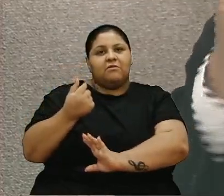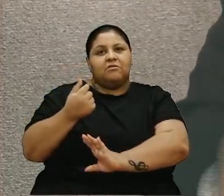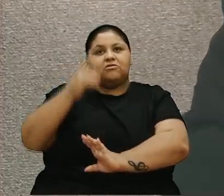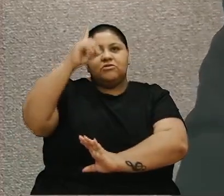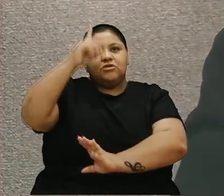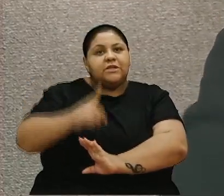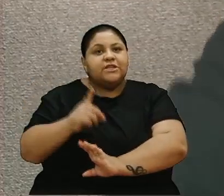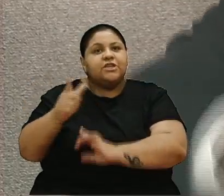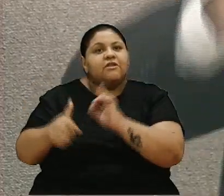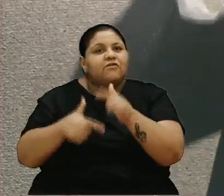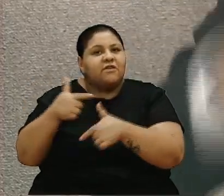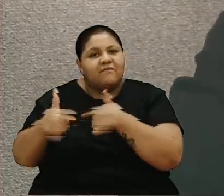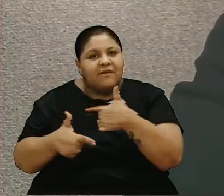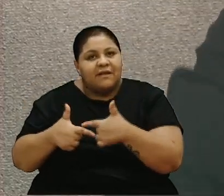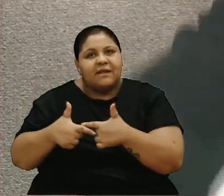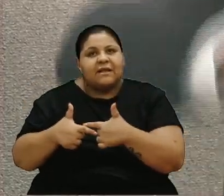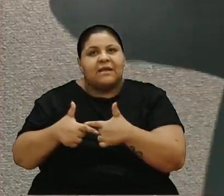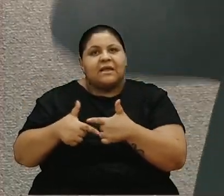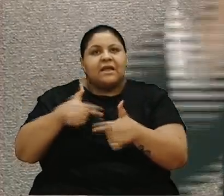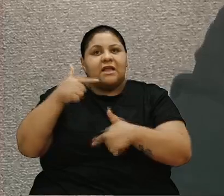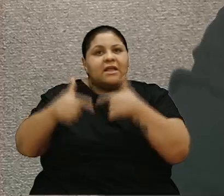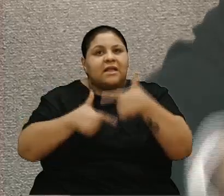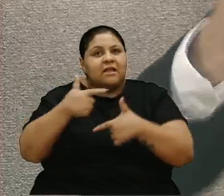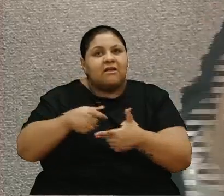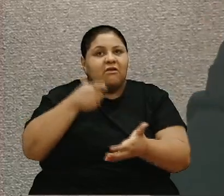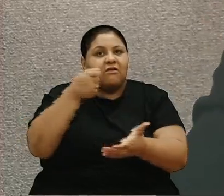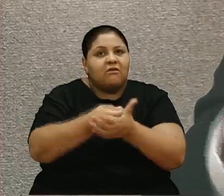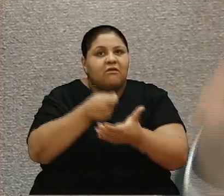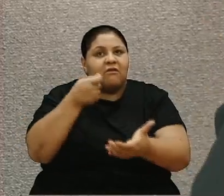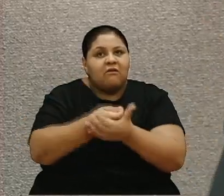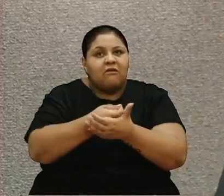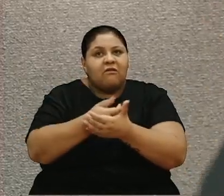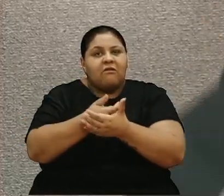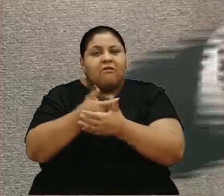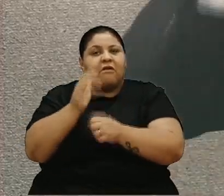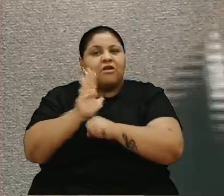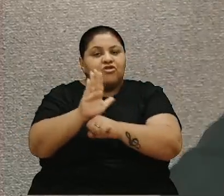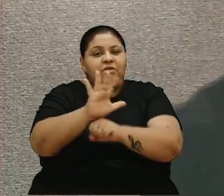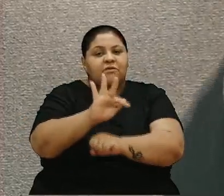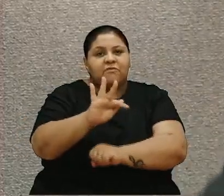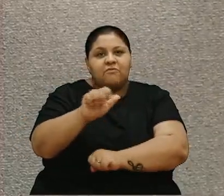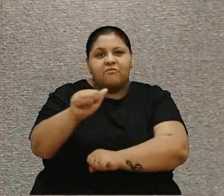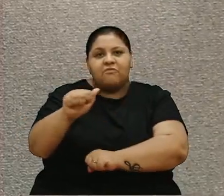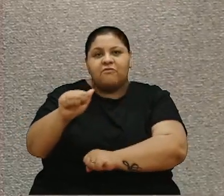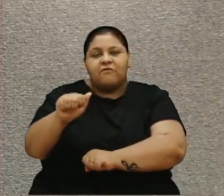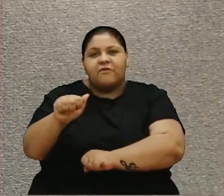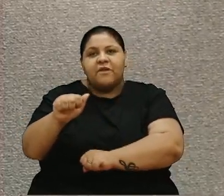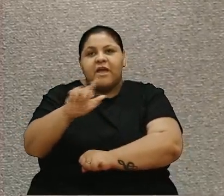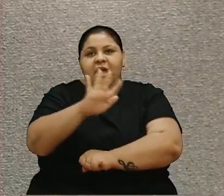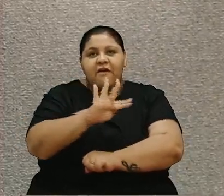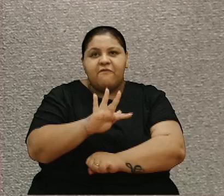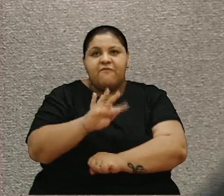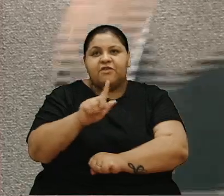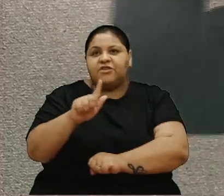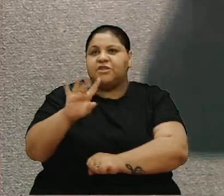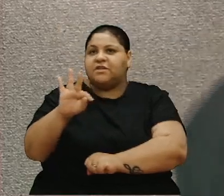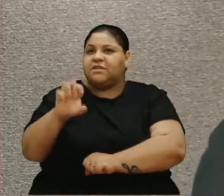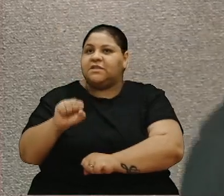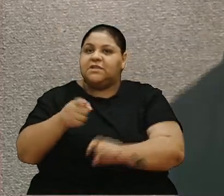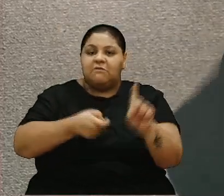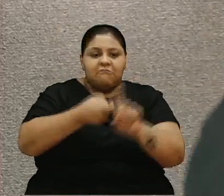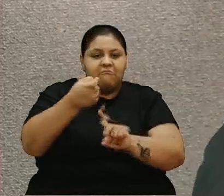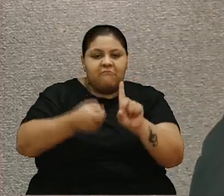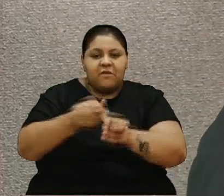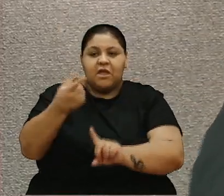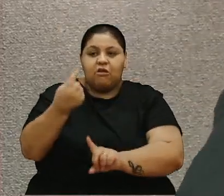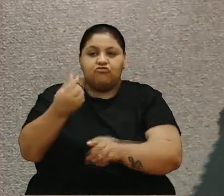direito do trabalhador. Ele trabalha, ele é obrigado a contribuir com o FGTS todo santo mês. É um dinheiro que ele recebe